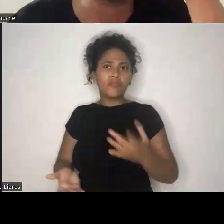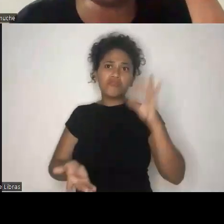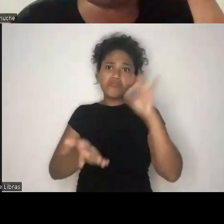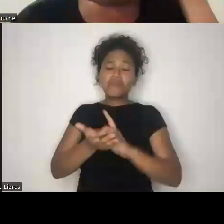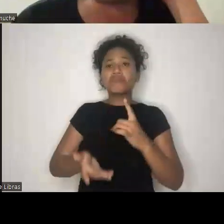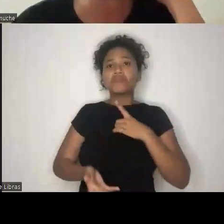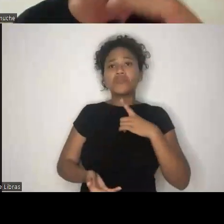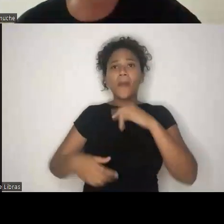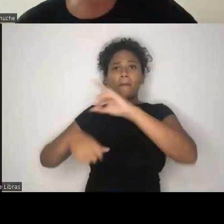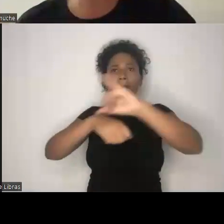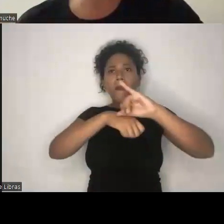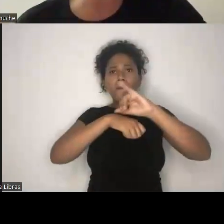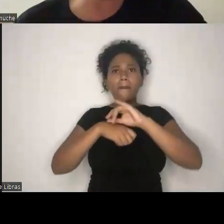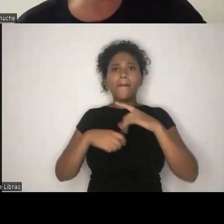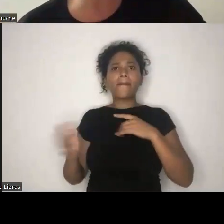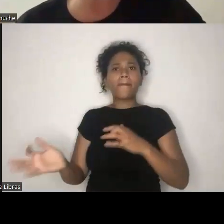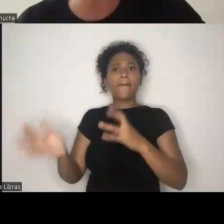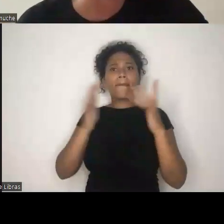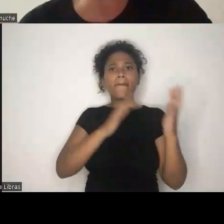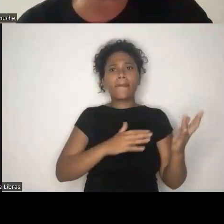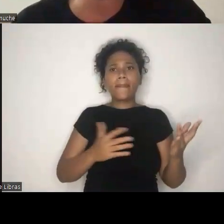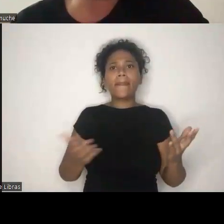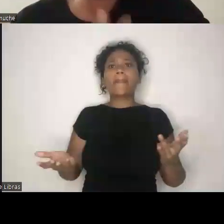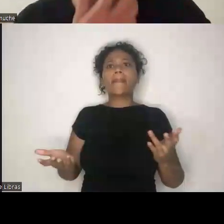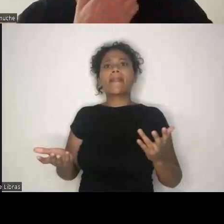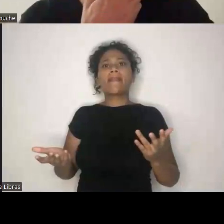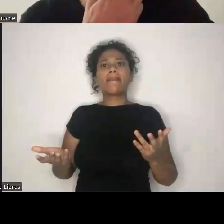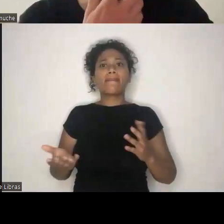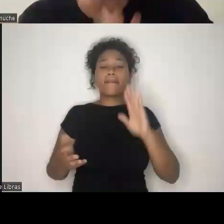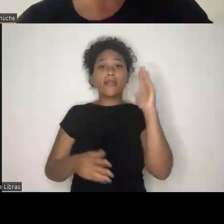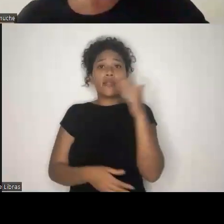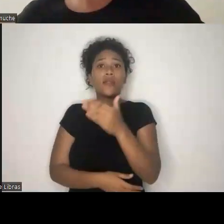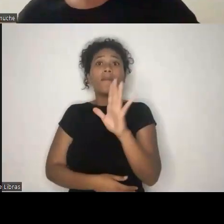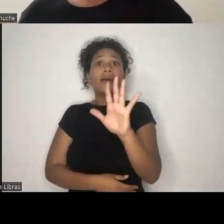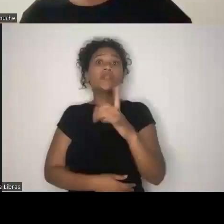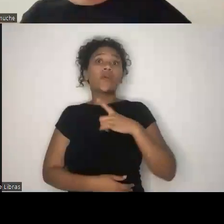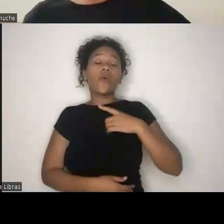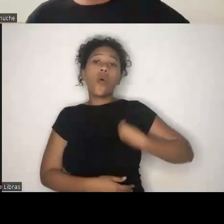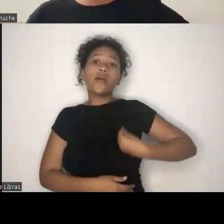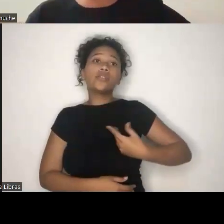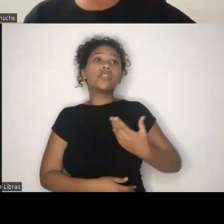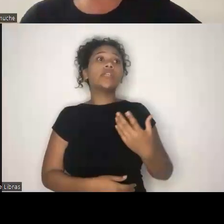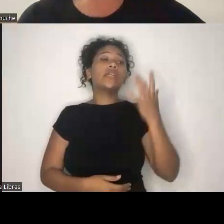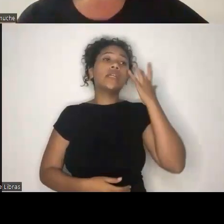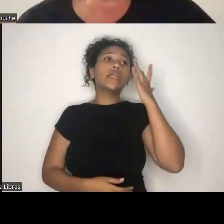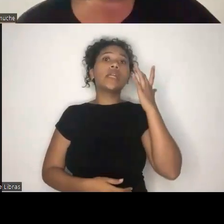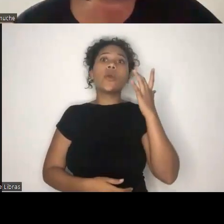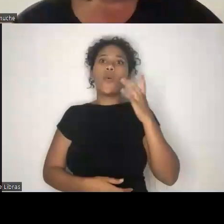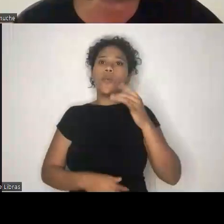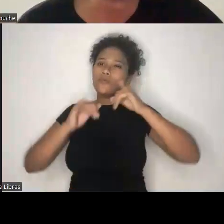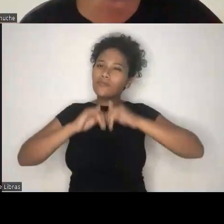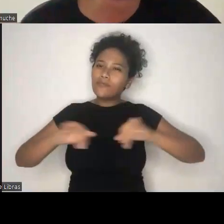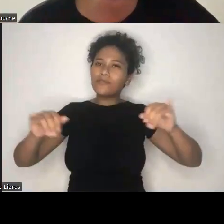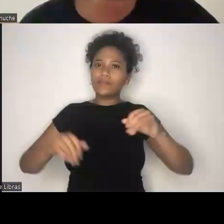exposições de processos de conteúdos mais direcionados mas eu acho que o recado eu acho que